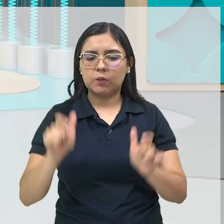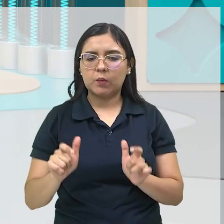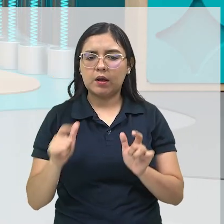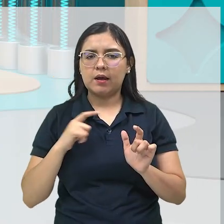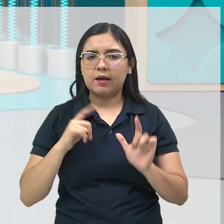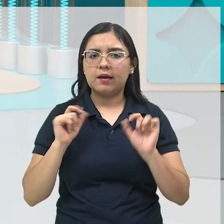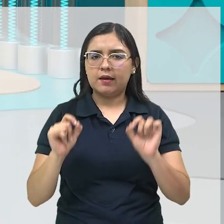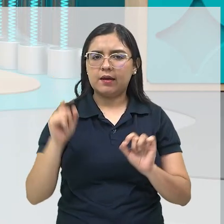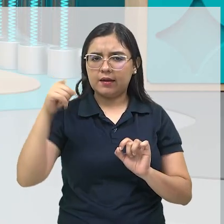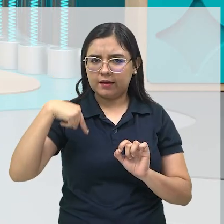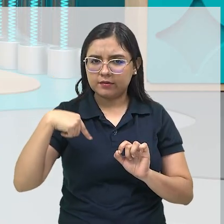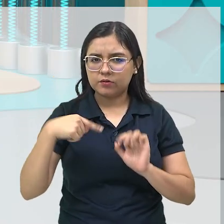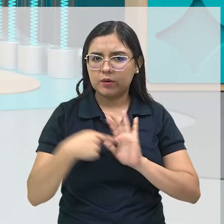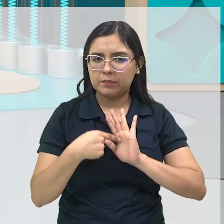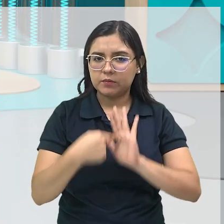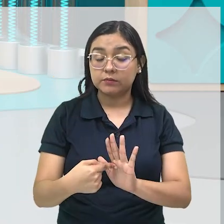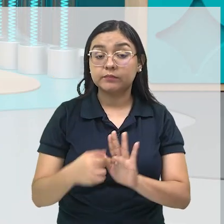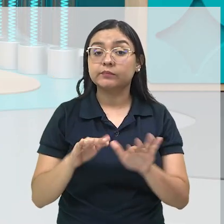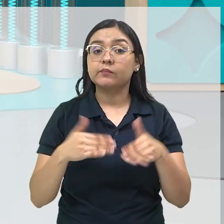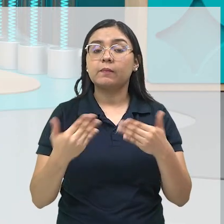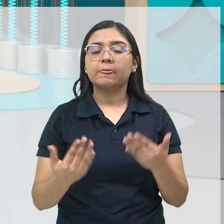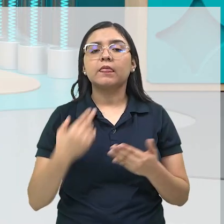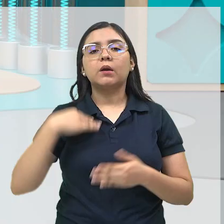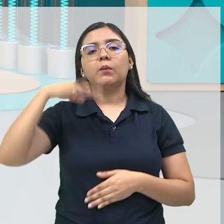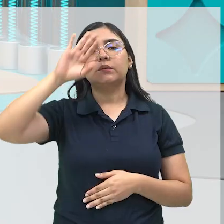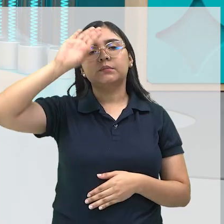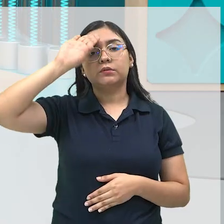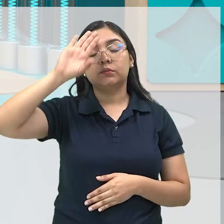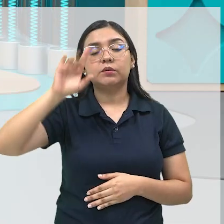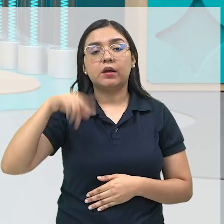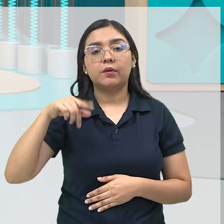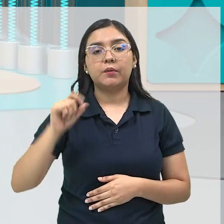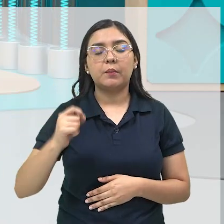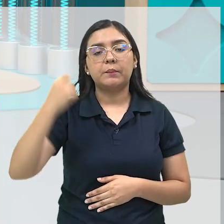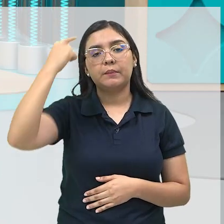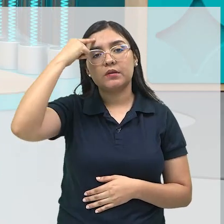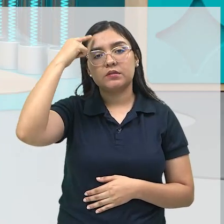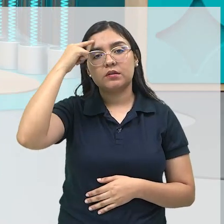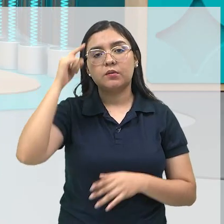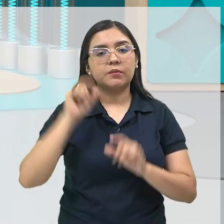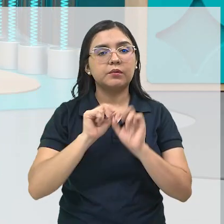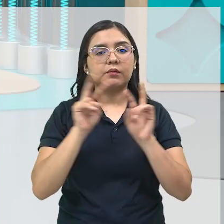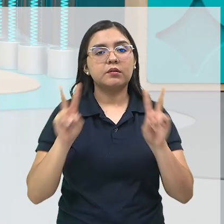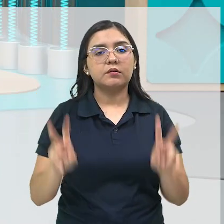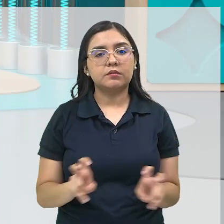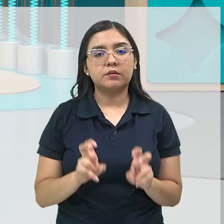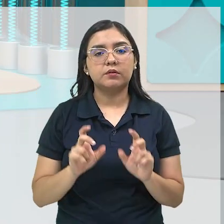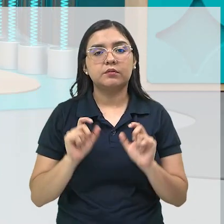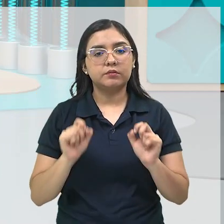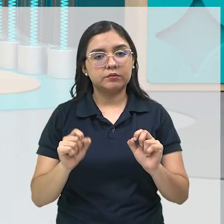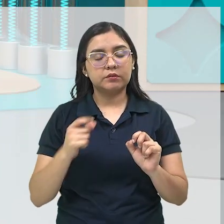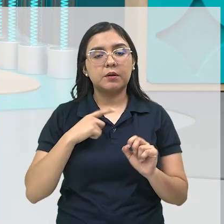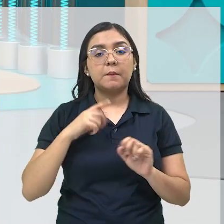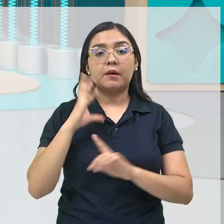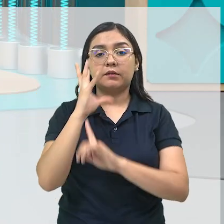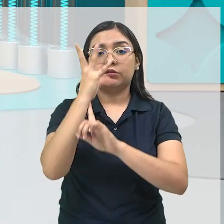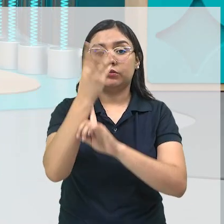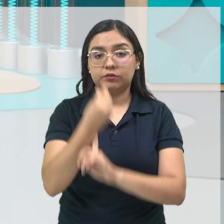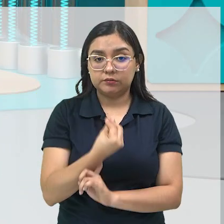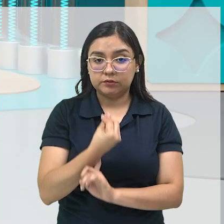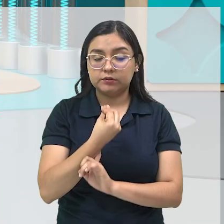olhar que eu quero passar? Então, quando a gente fala da dramaturgia, é o pensar nessa questão já artística